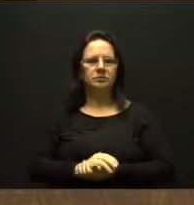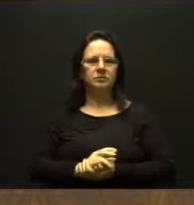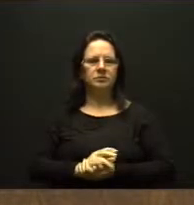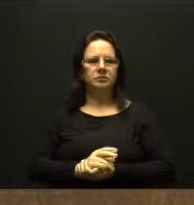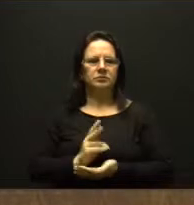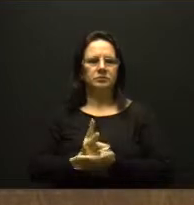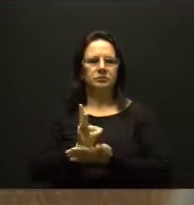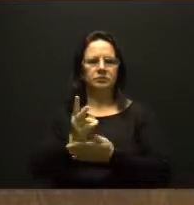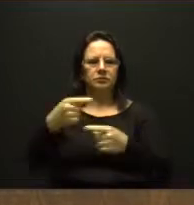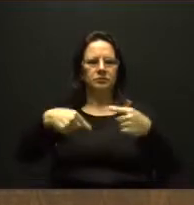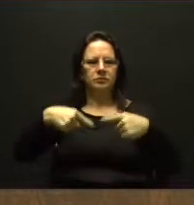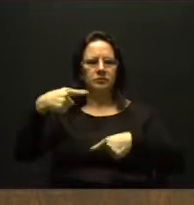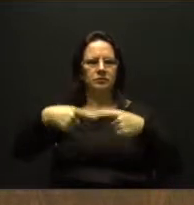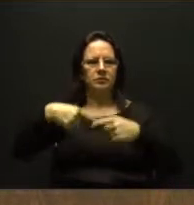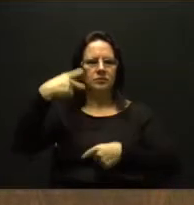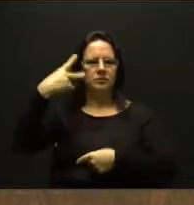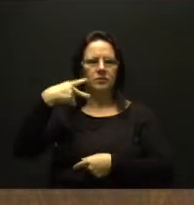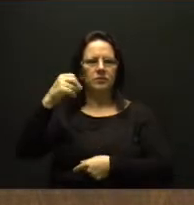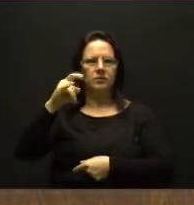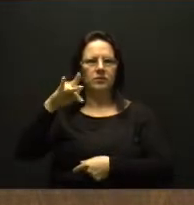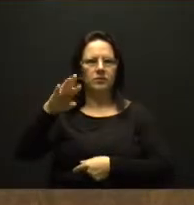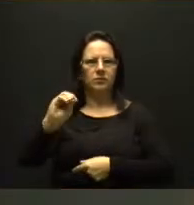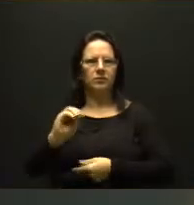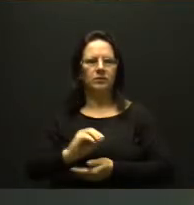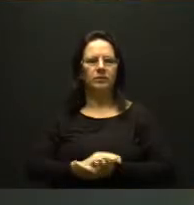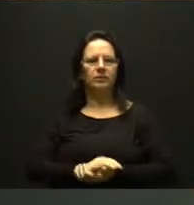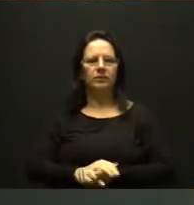com a palavra o vereador sérgio